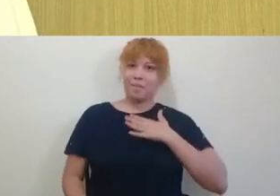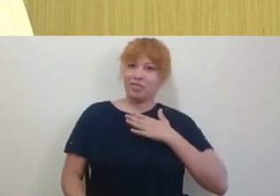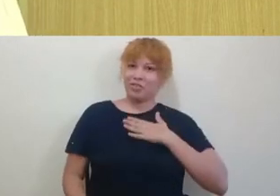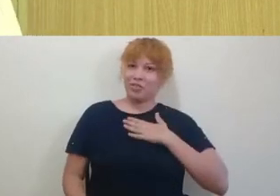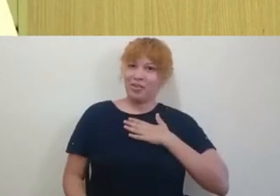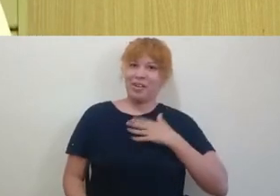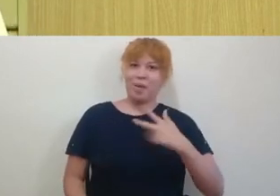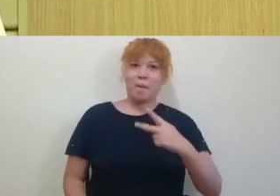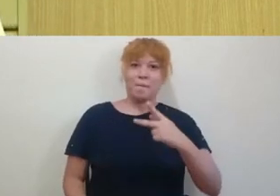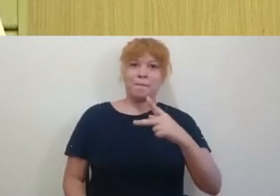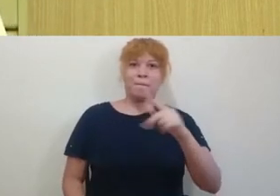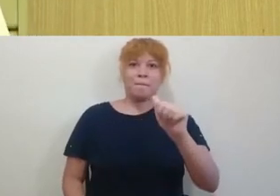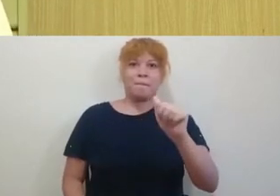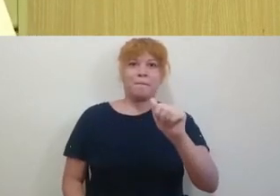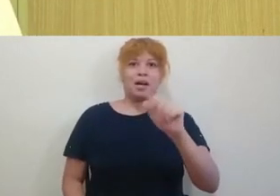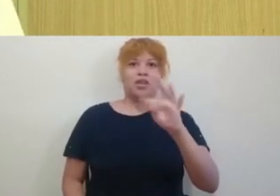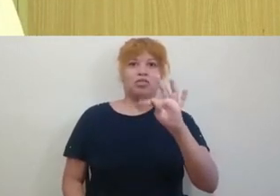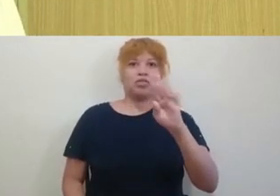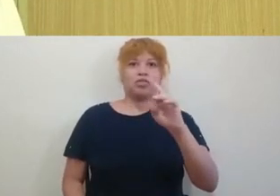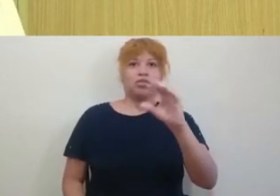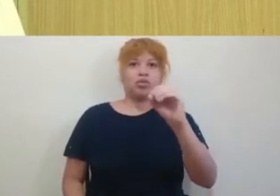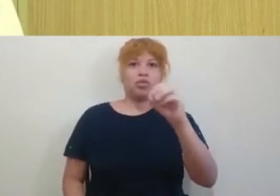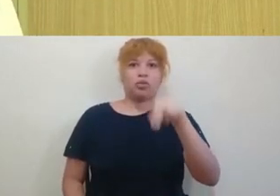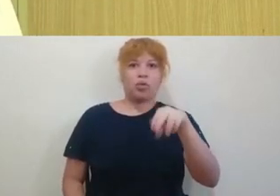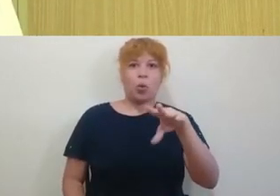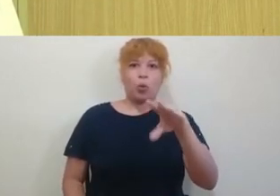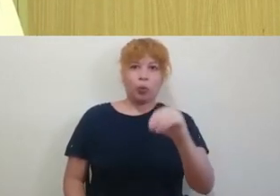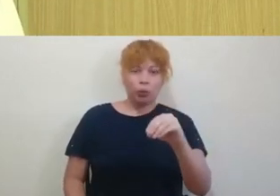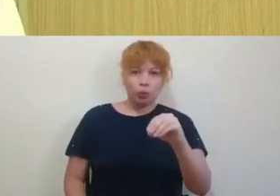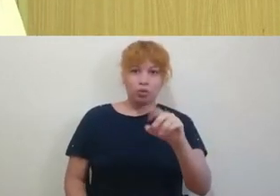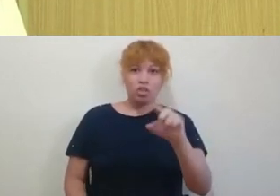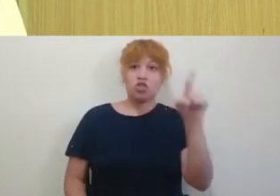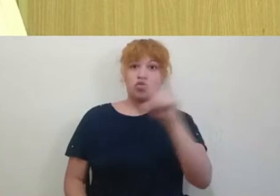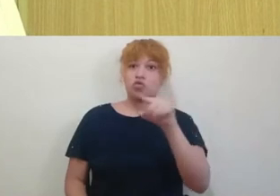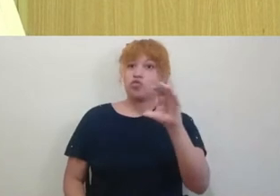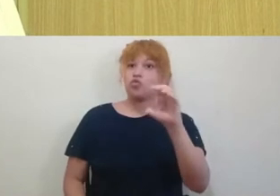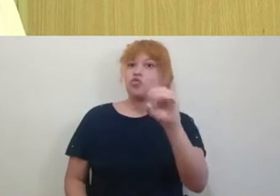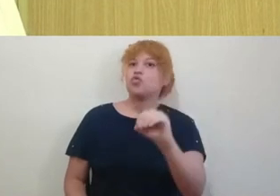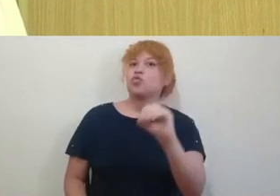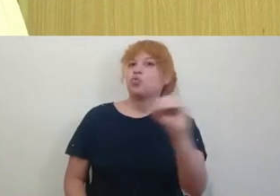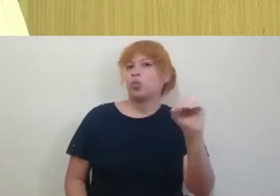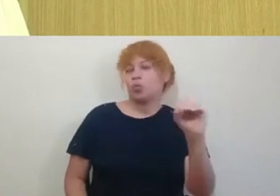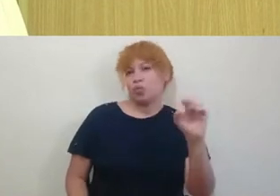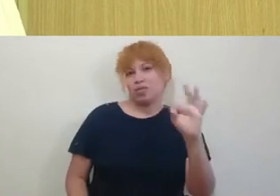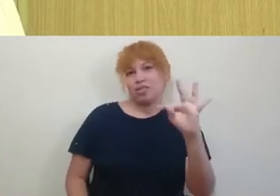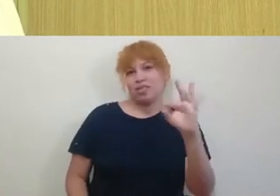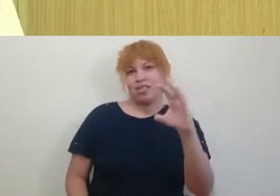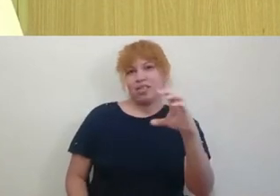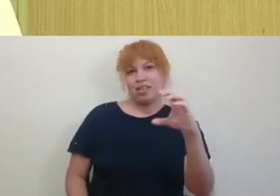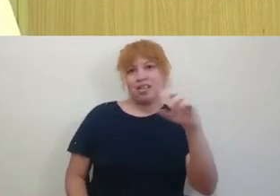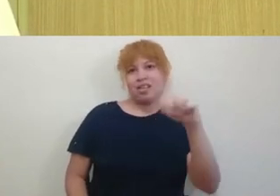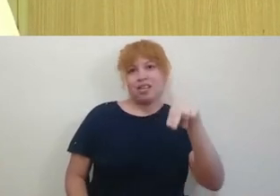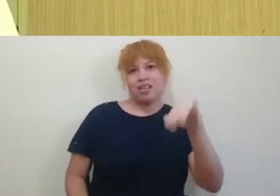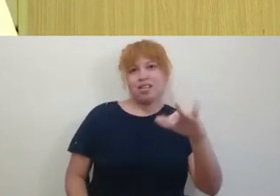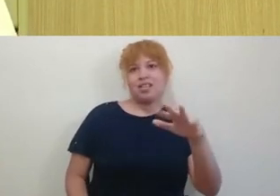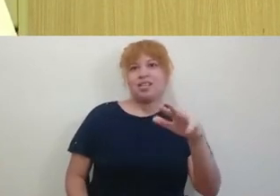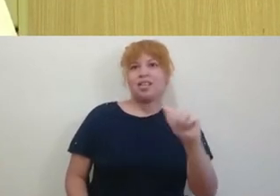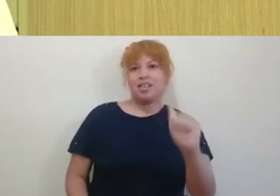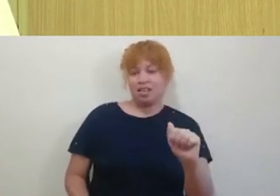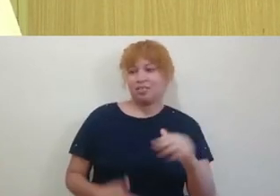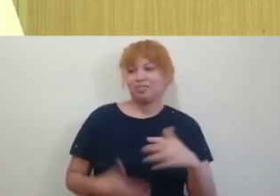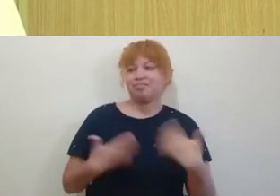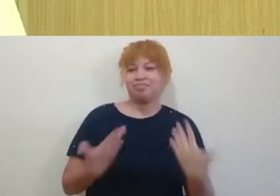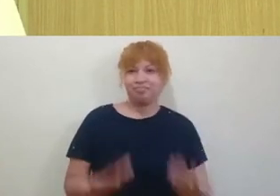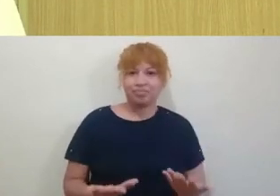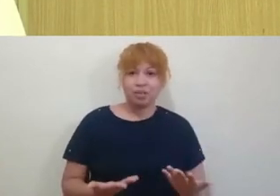enquanto outros países já estão saindo das crises sanitárias e econômicas, infelizmente, a gente